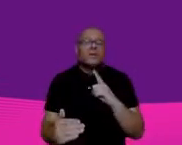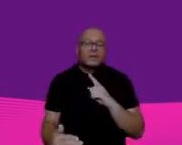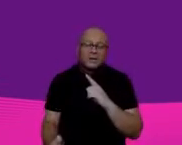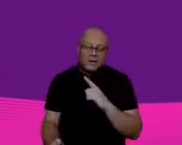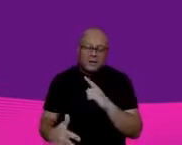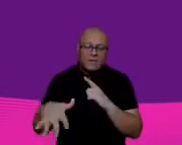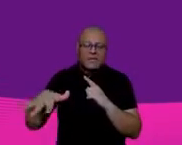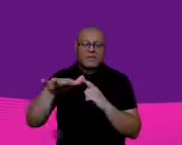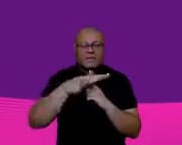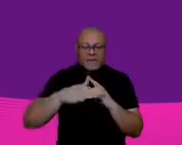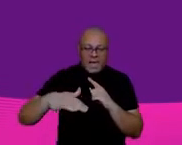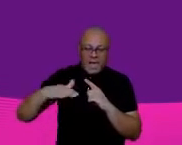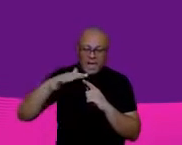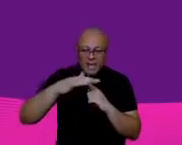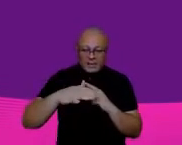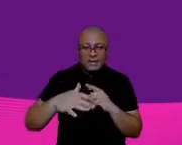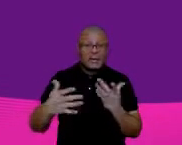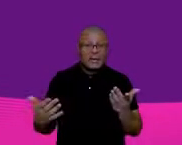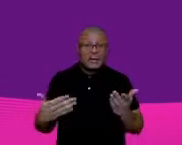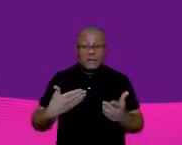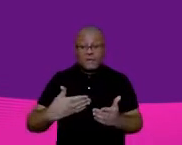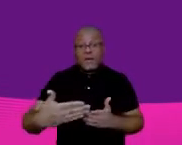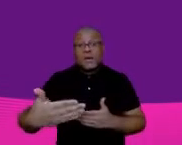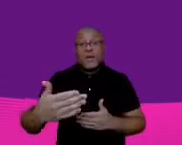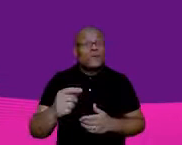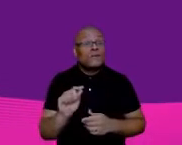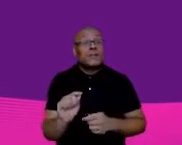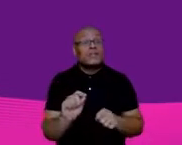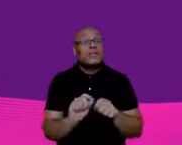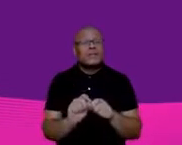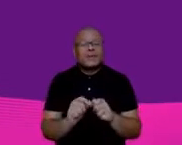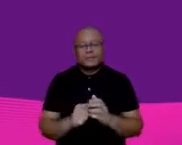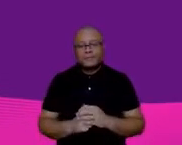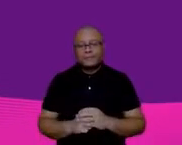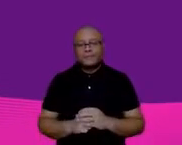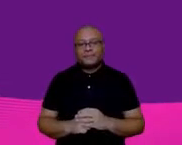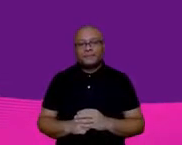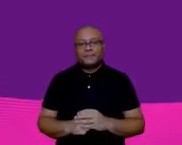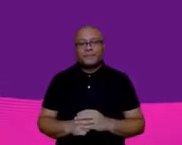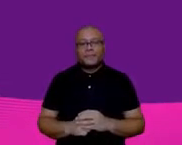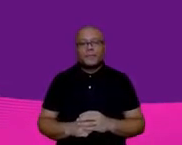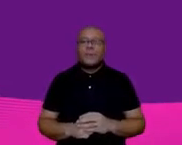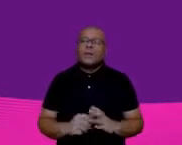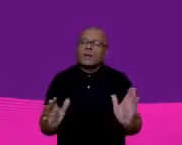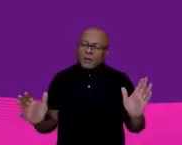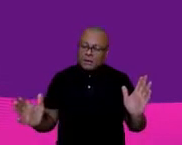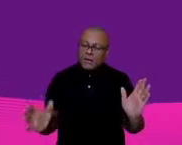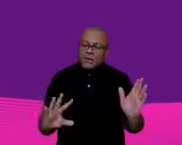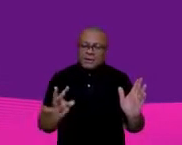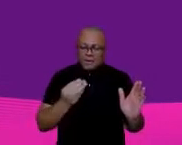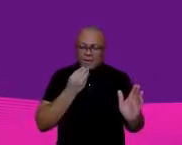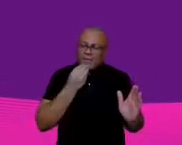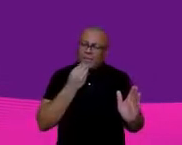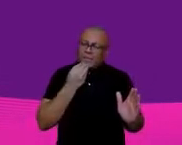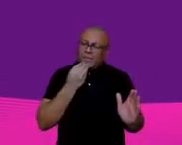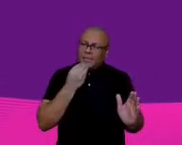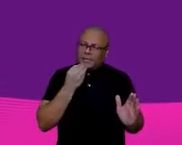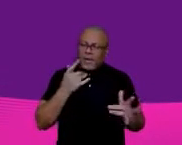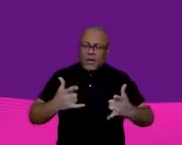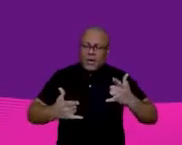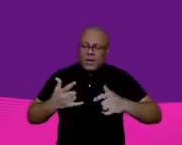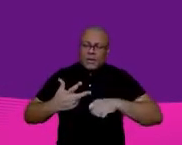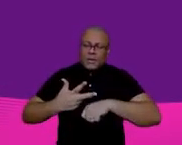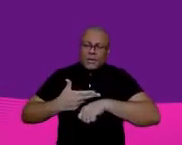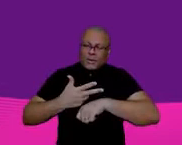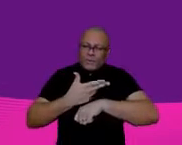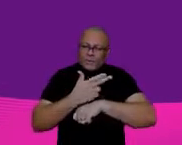e quais são os nossos próximos passos. Então, acho que uma das grandes vantagens da cirurgia robótica é essa